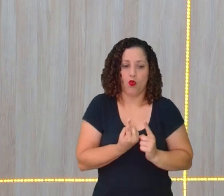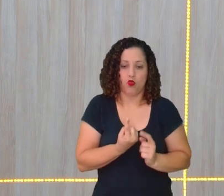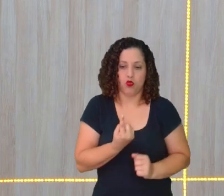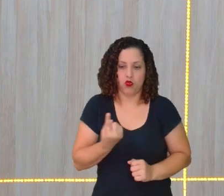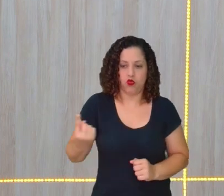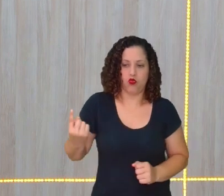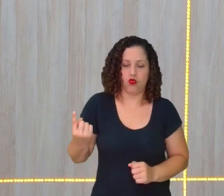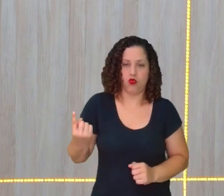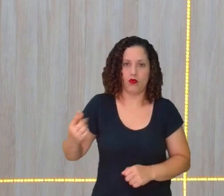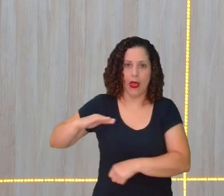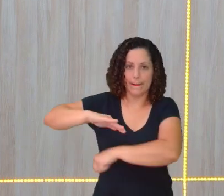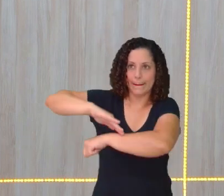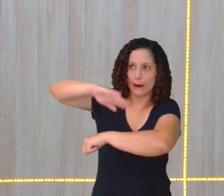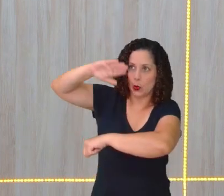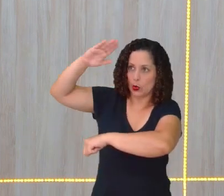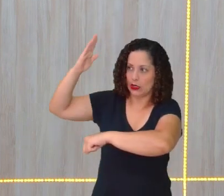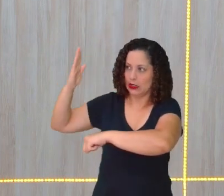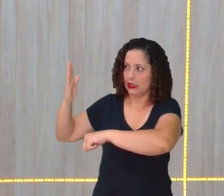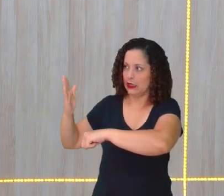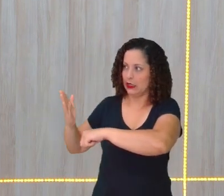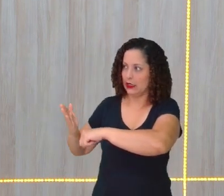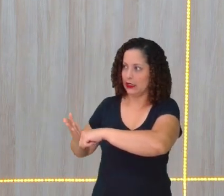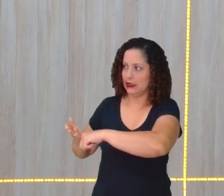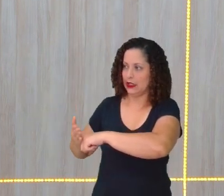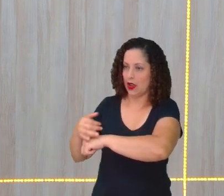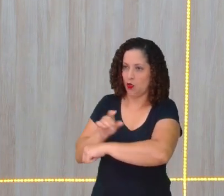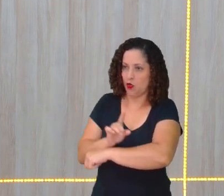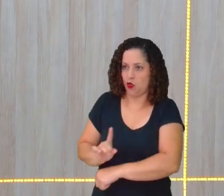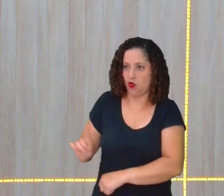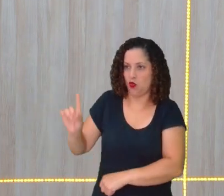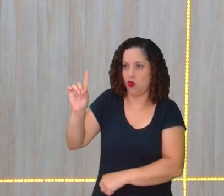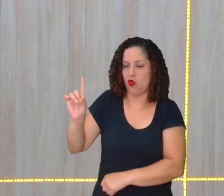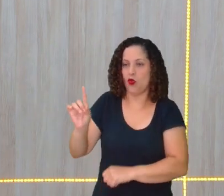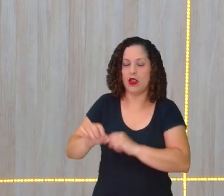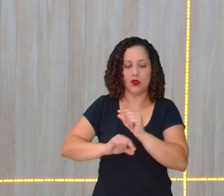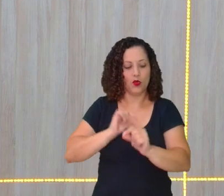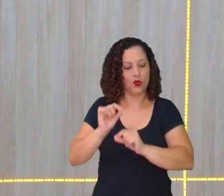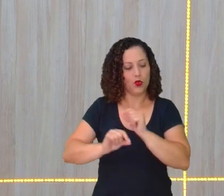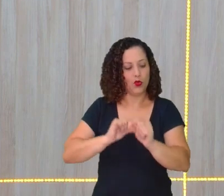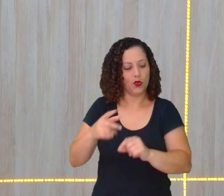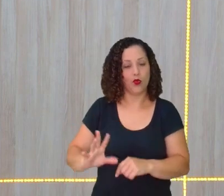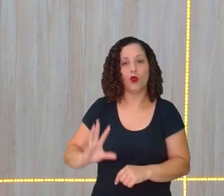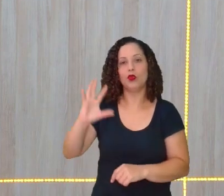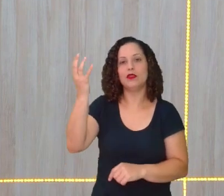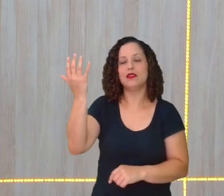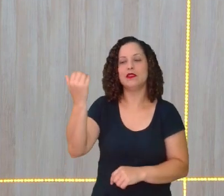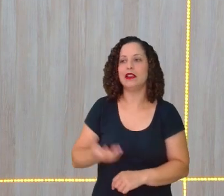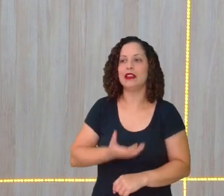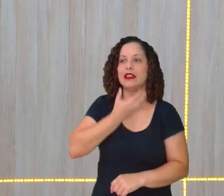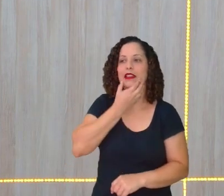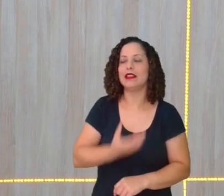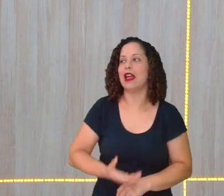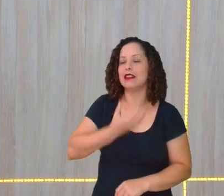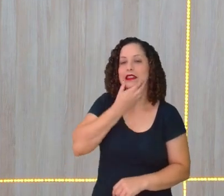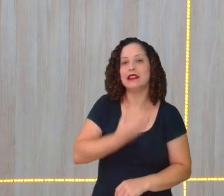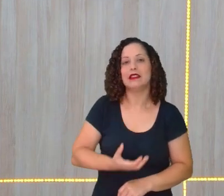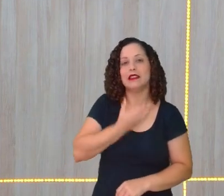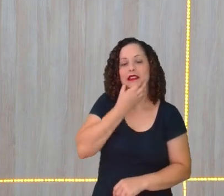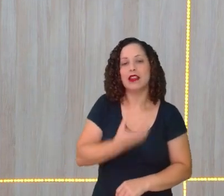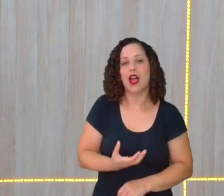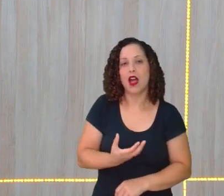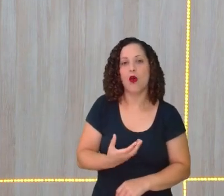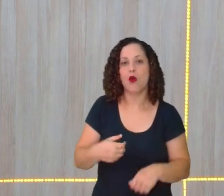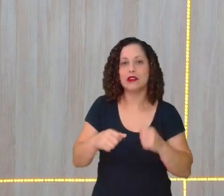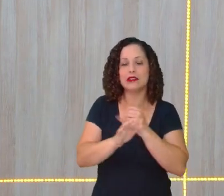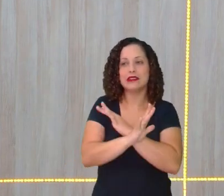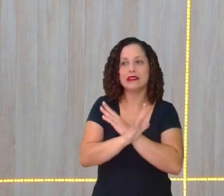isolou numa montanha, tá? Numa montanha. Aí o que acontece? Aí, no Natal, a cidade